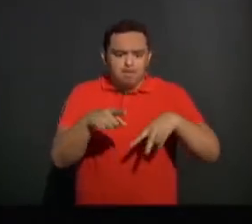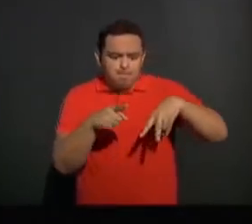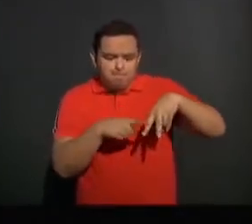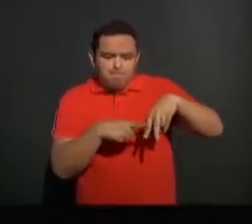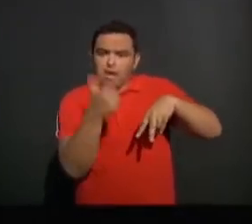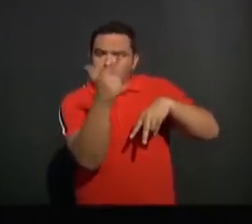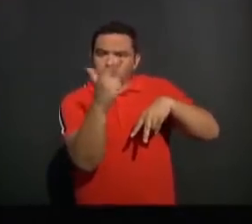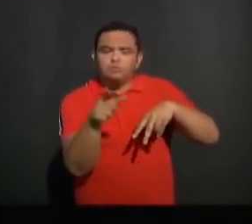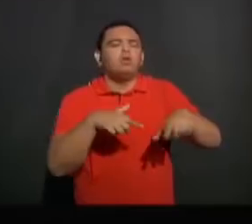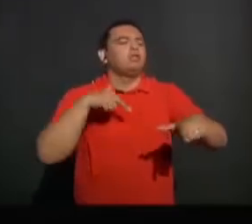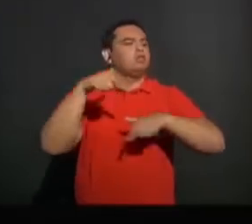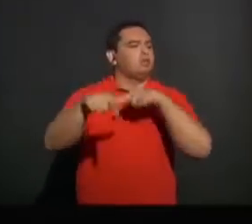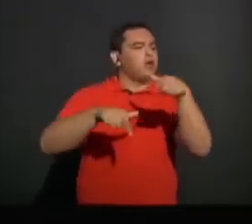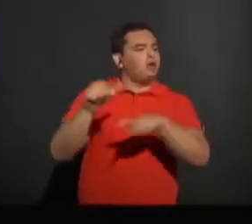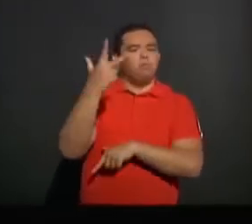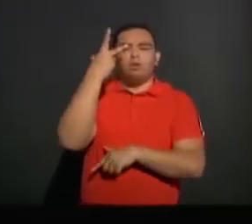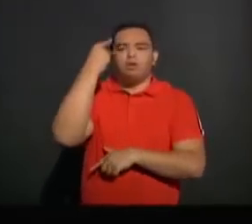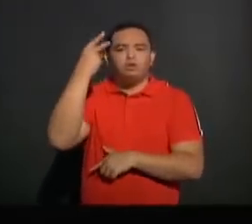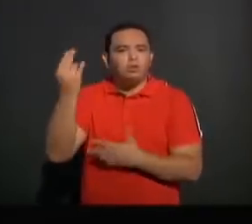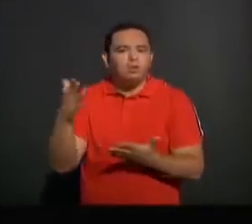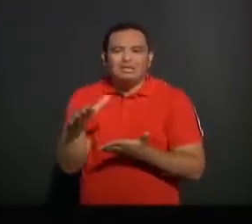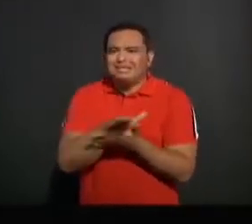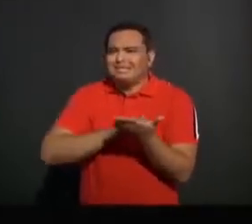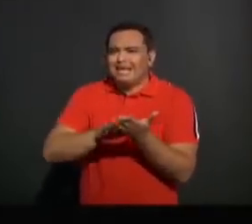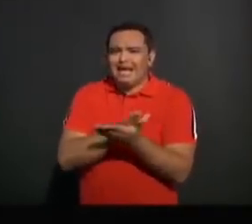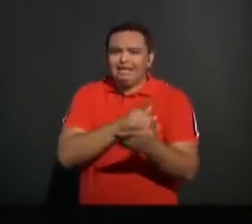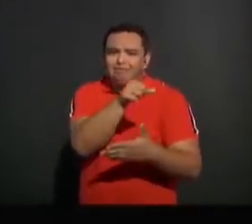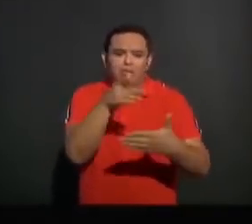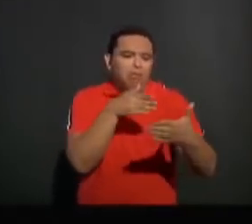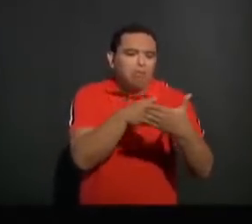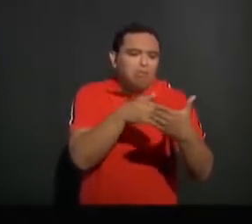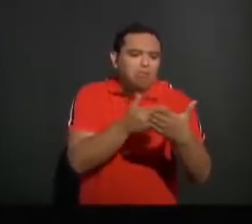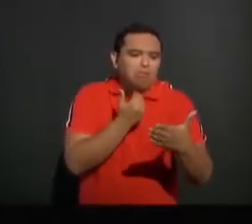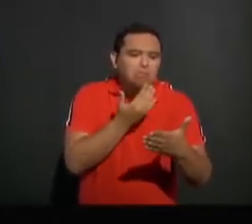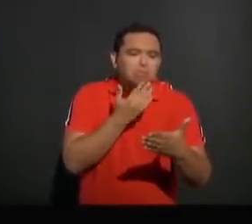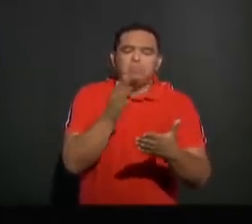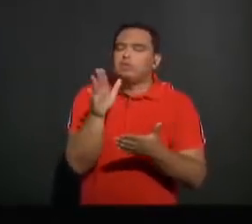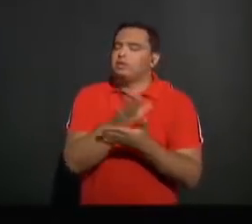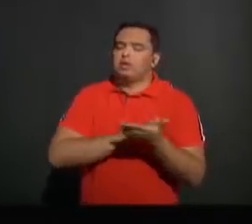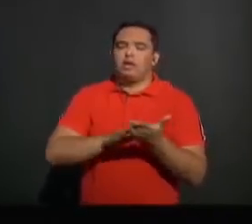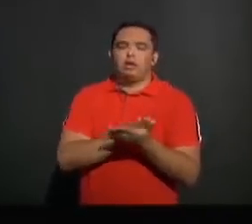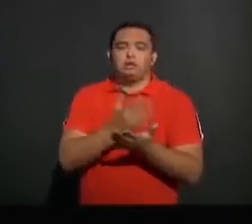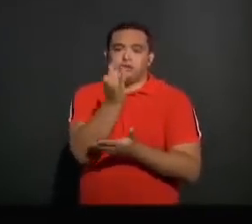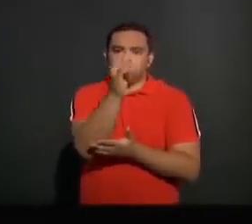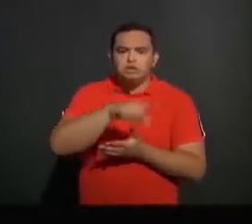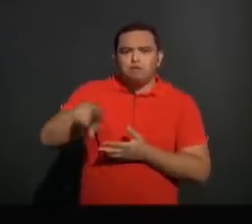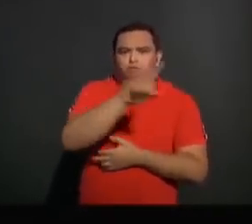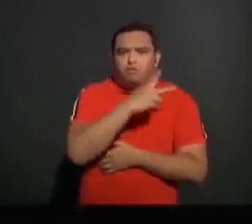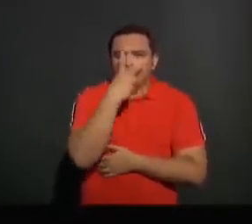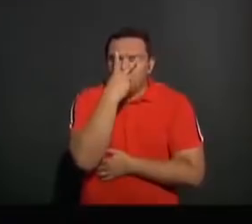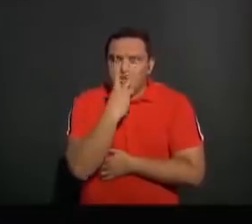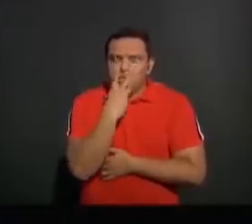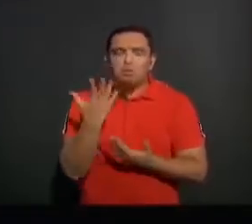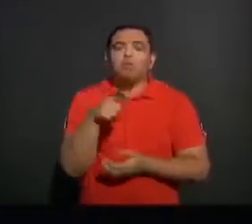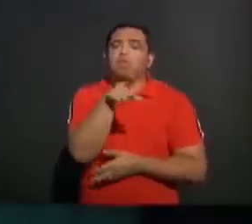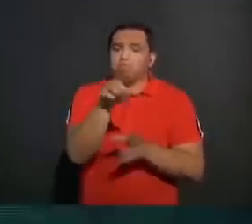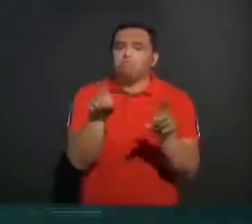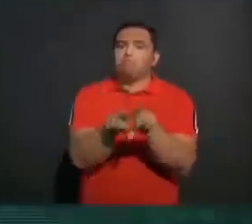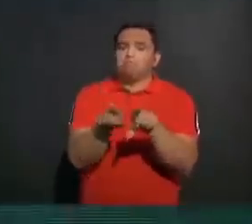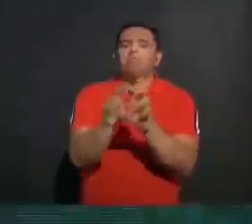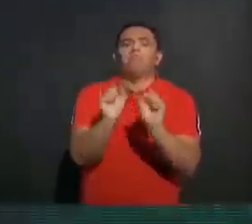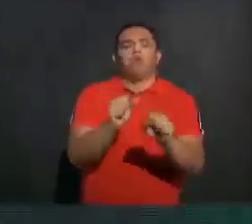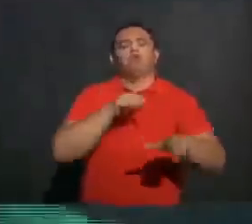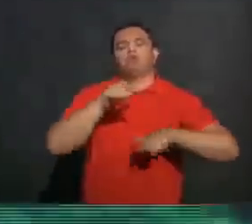exército. Não há nada que você, se você for cego, existe uma função para